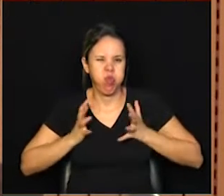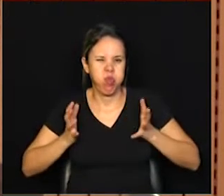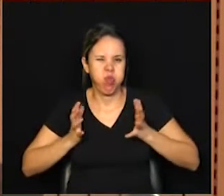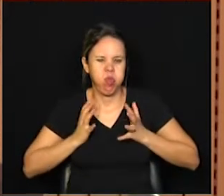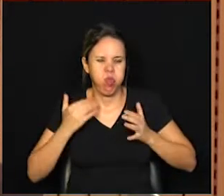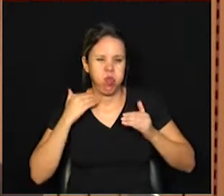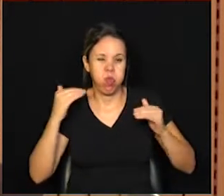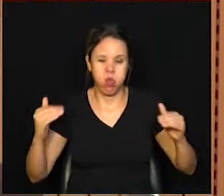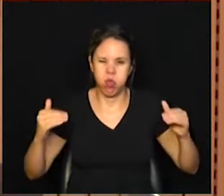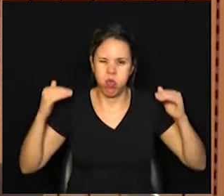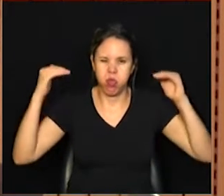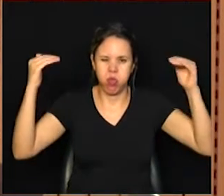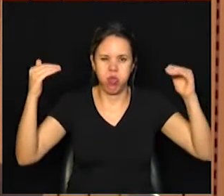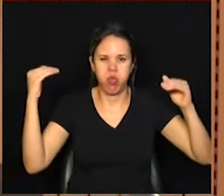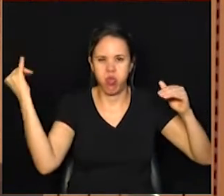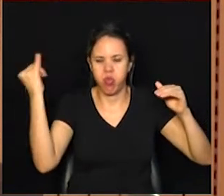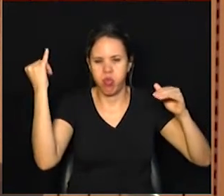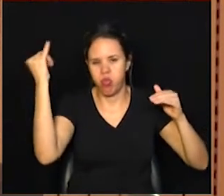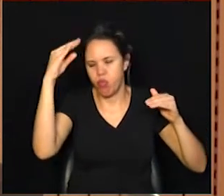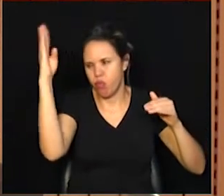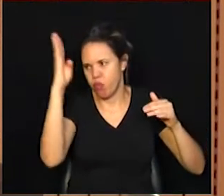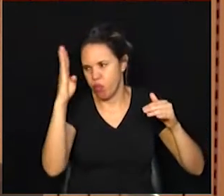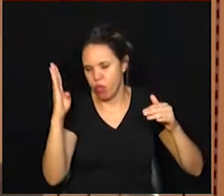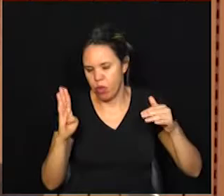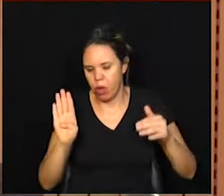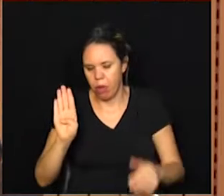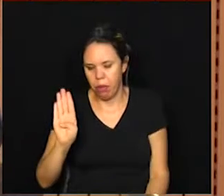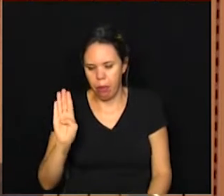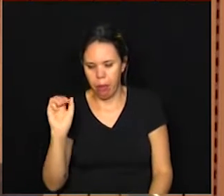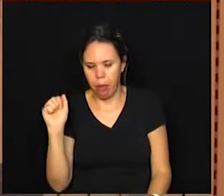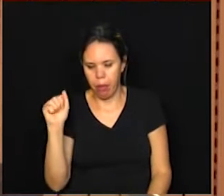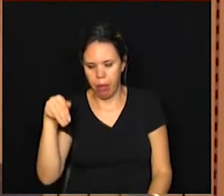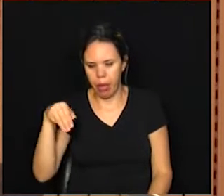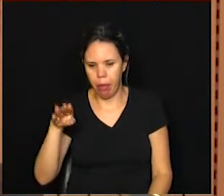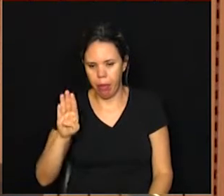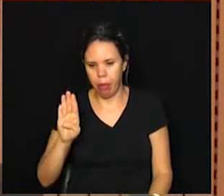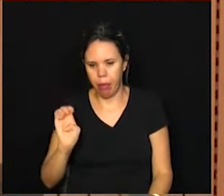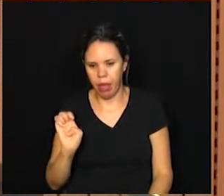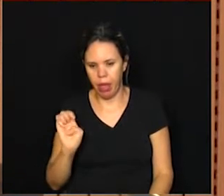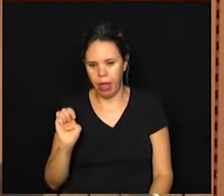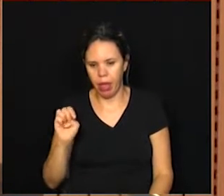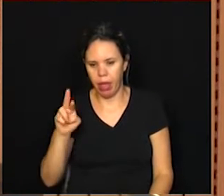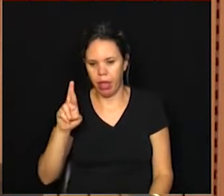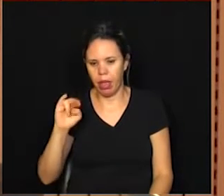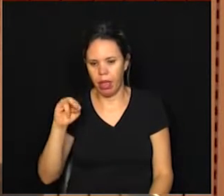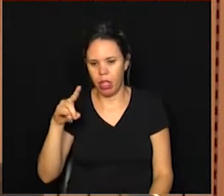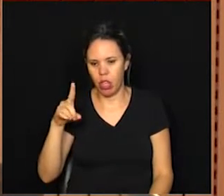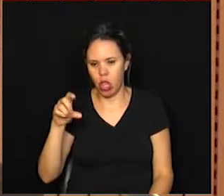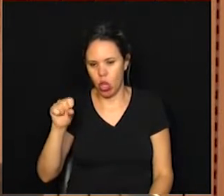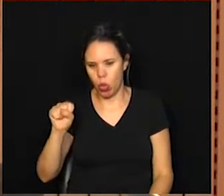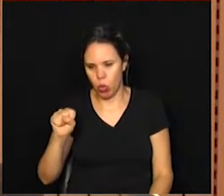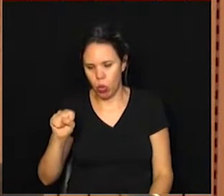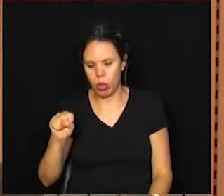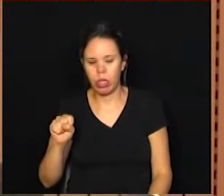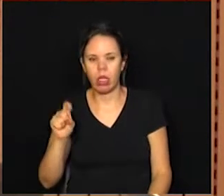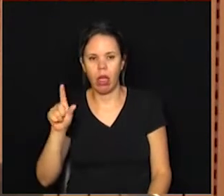mais importantes do Brasil. Num determinado momento da vida do banco, da sua expansão, o